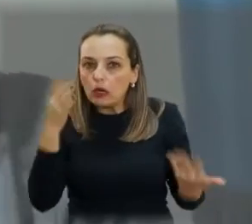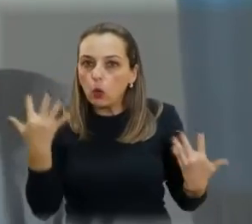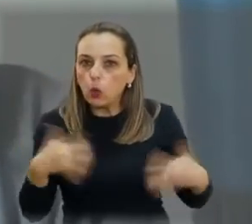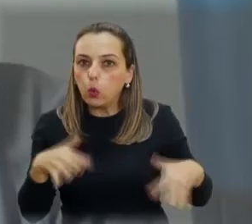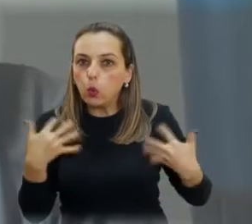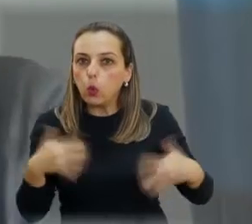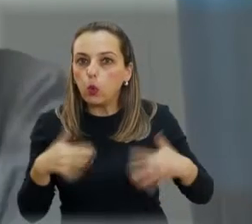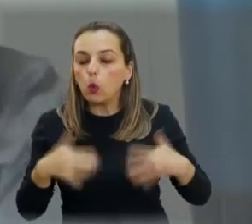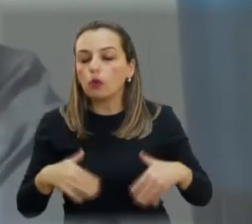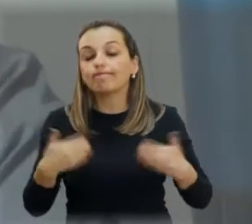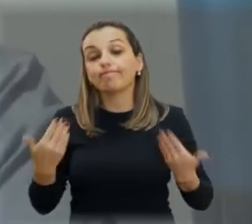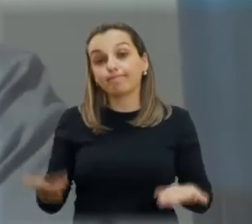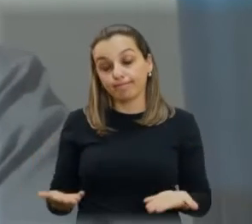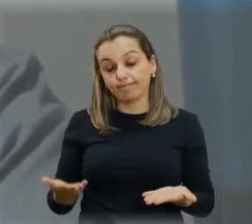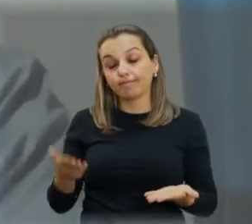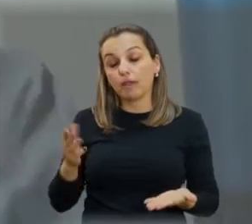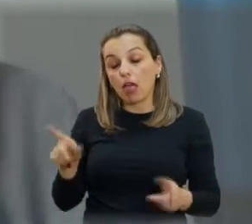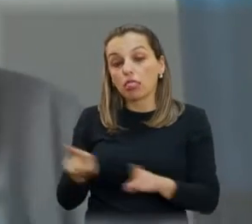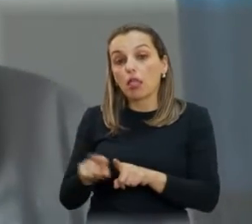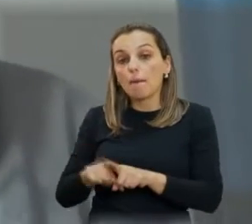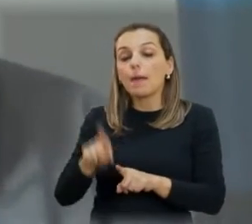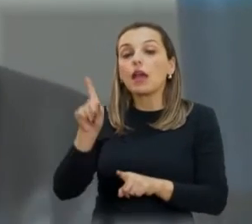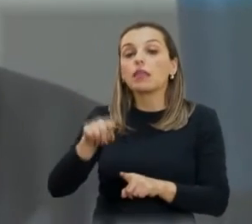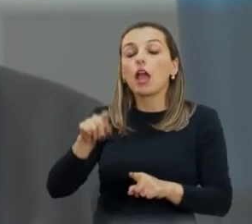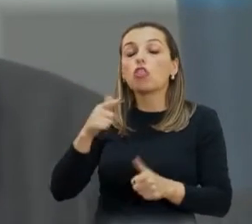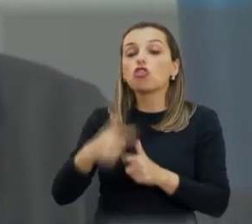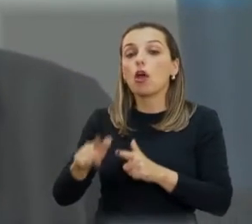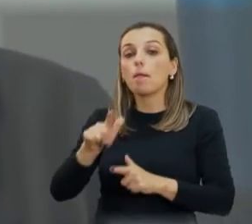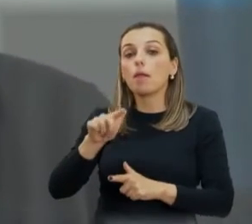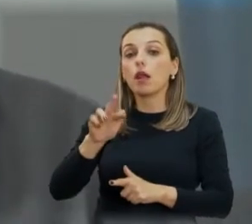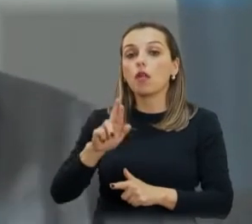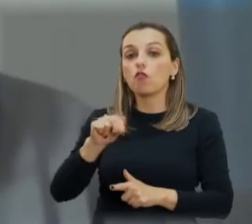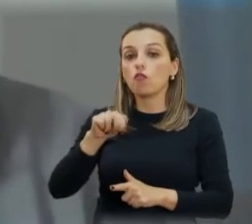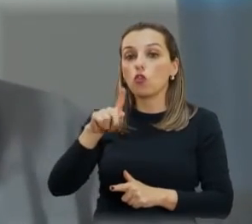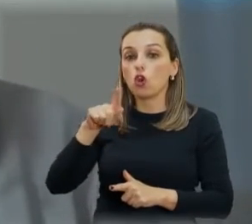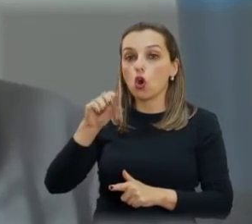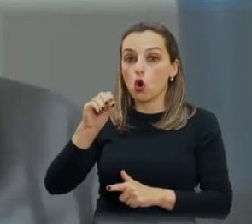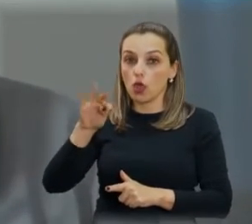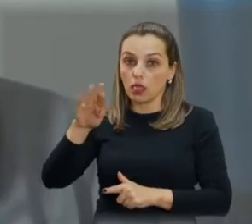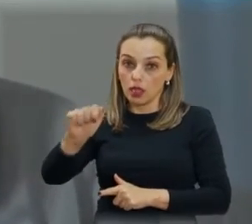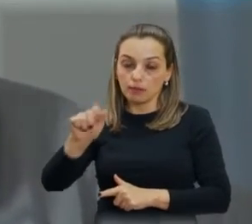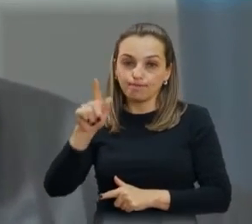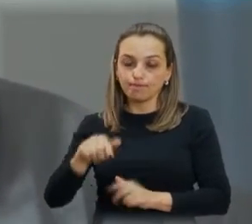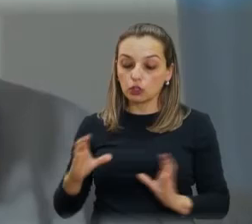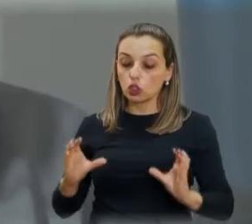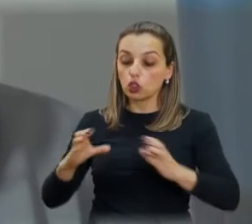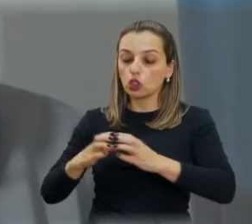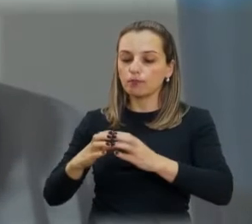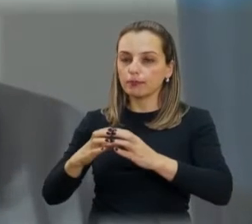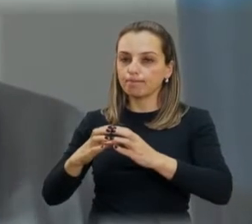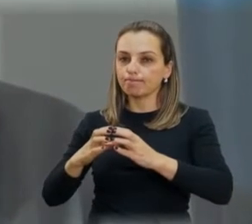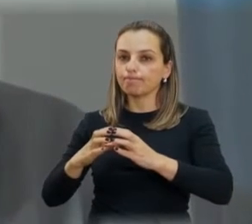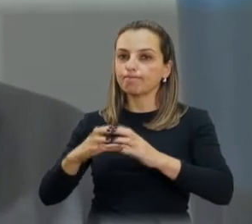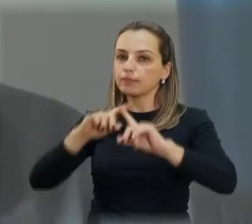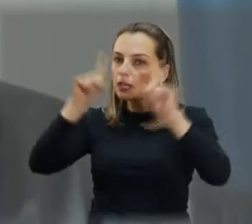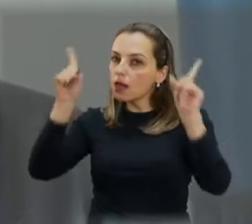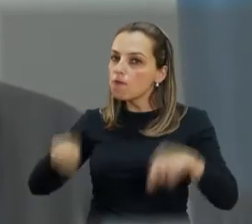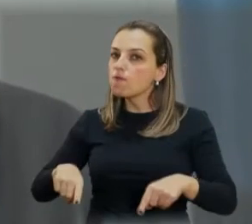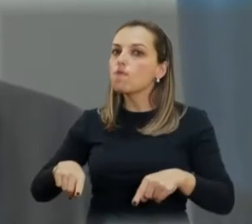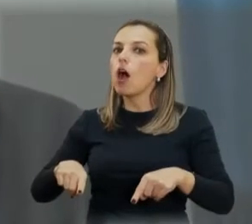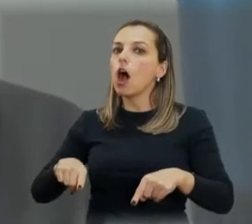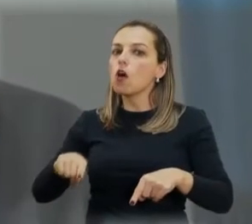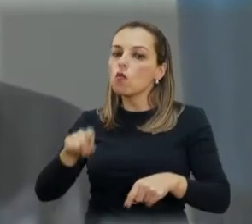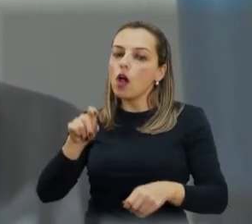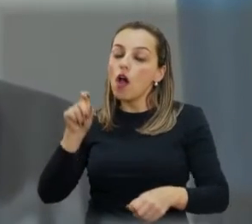Enquanto isso, paralelamente também sob o jugo da Fungota, nós temos no corpo de funcionários, digo cargos de